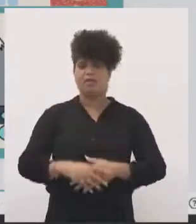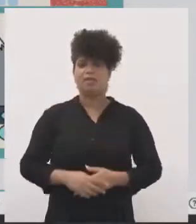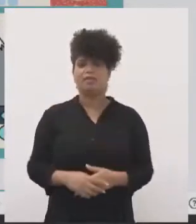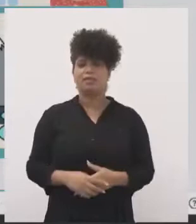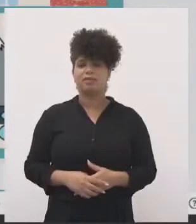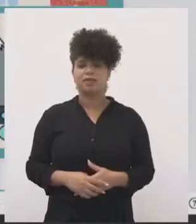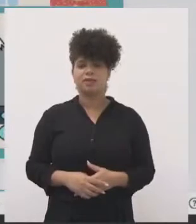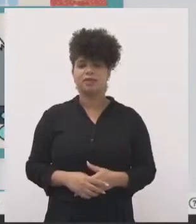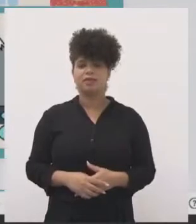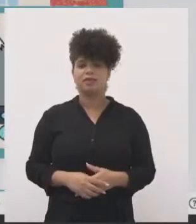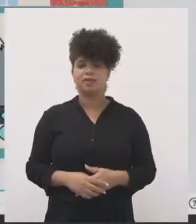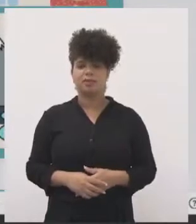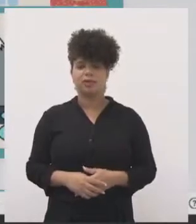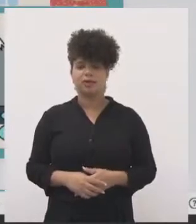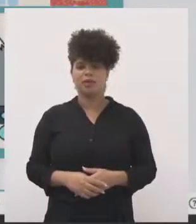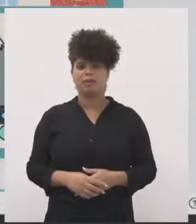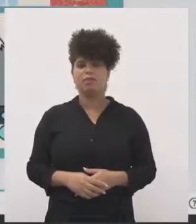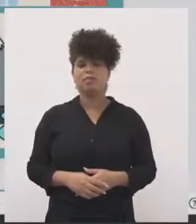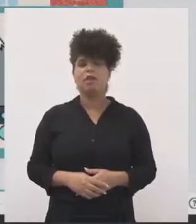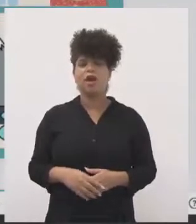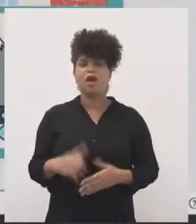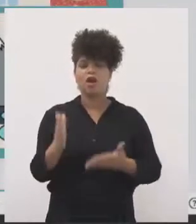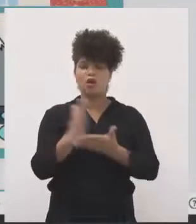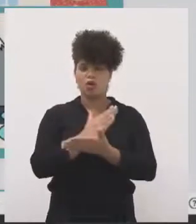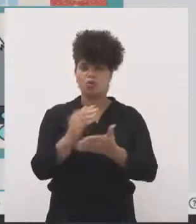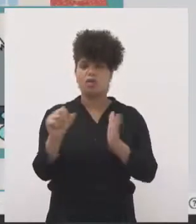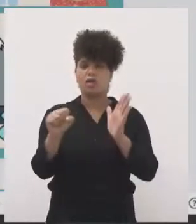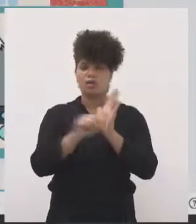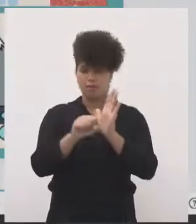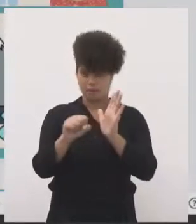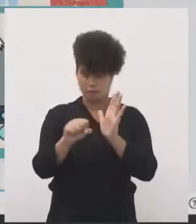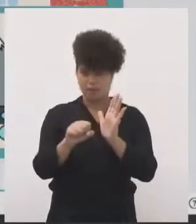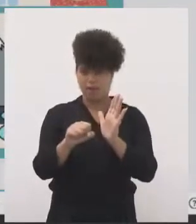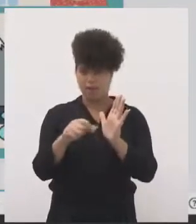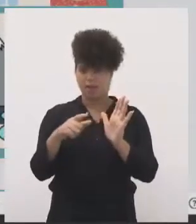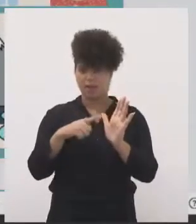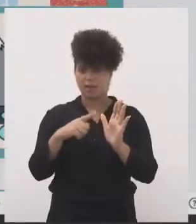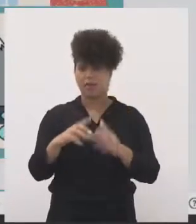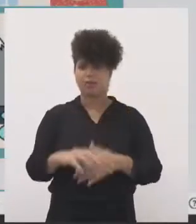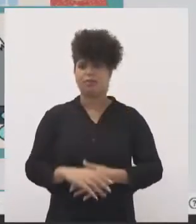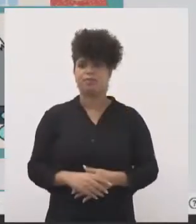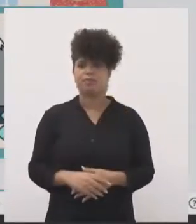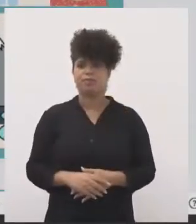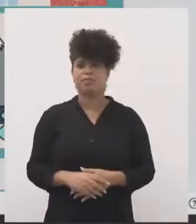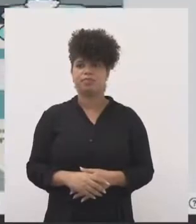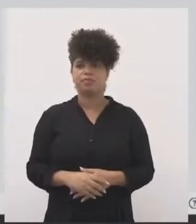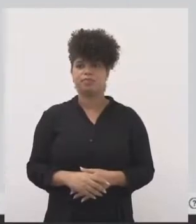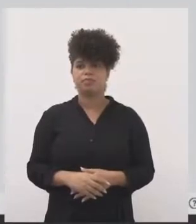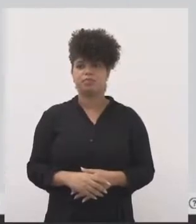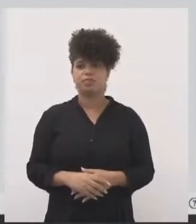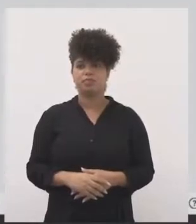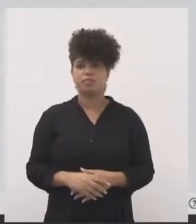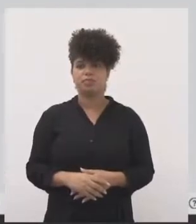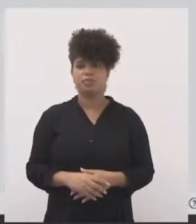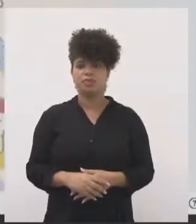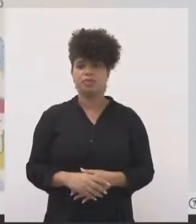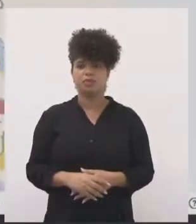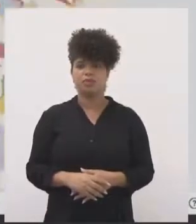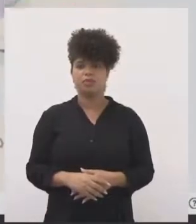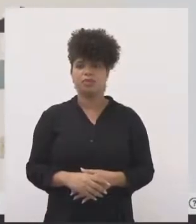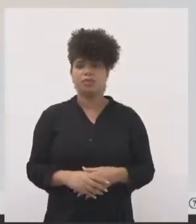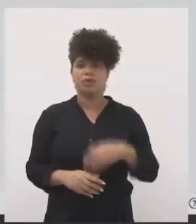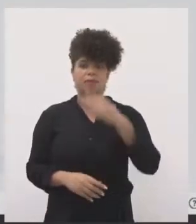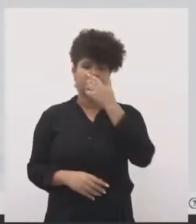Então, alguns símbolos, sim, tá? Eu vou até voltar aqui, colocar mais uma página para a